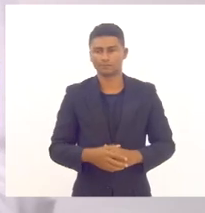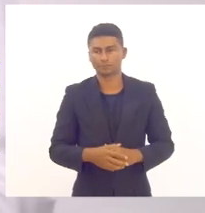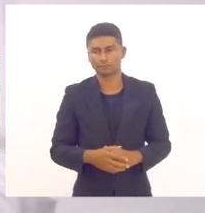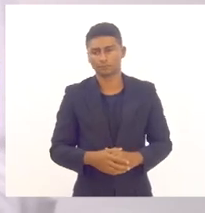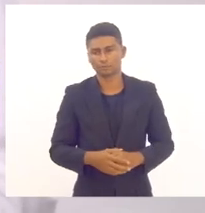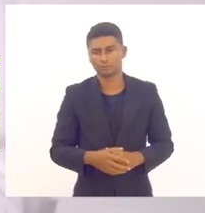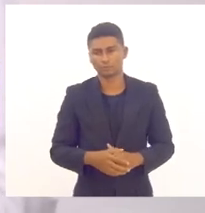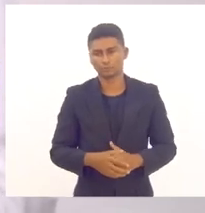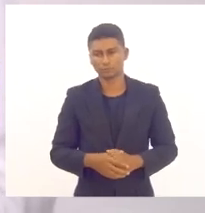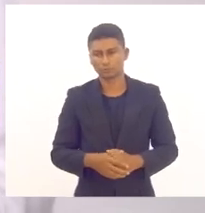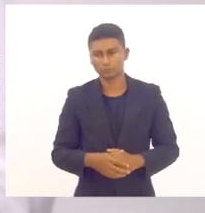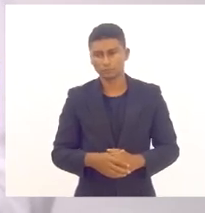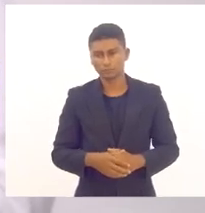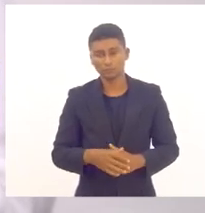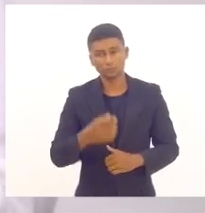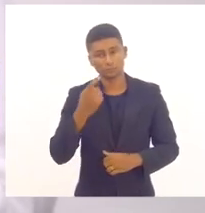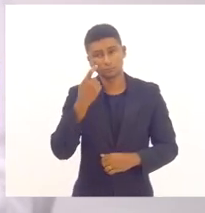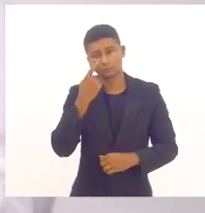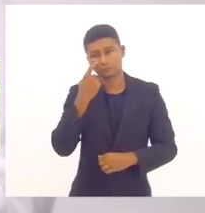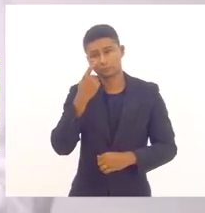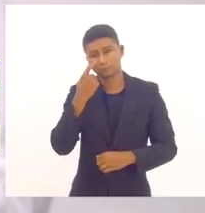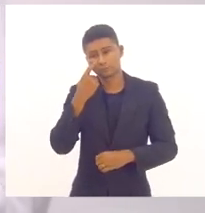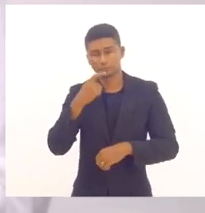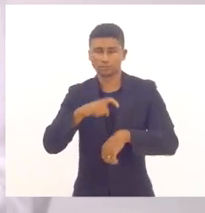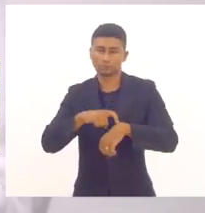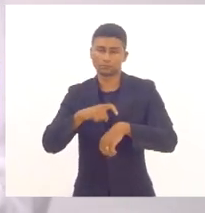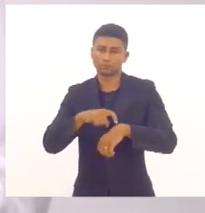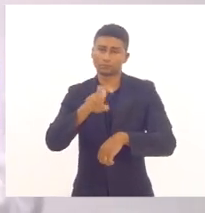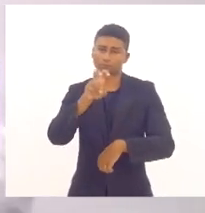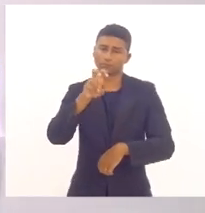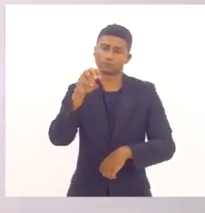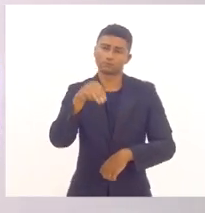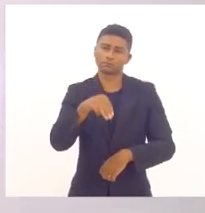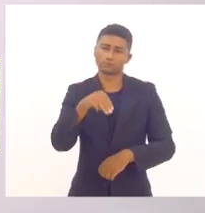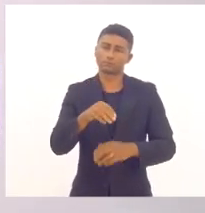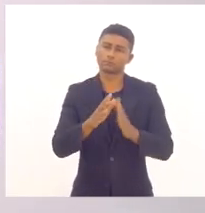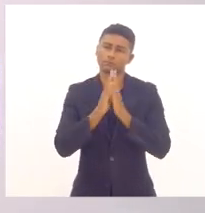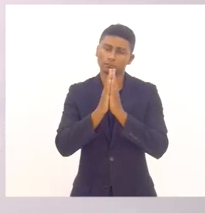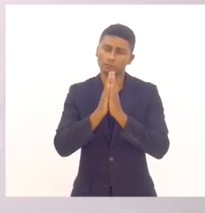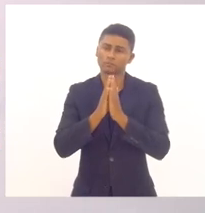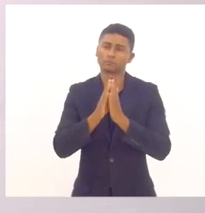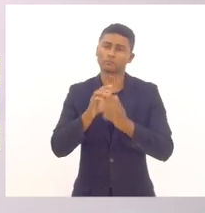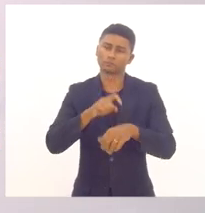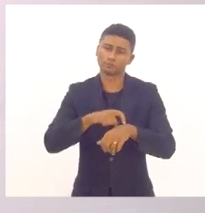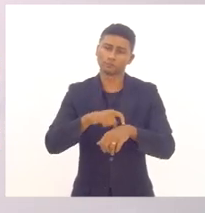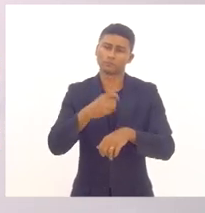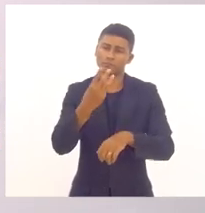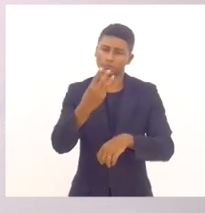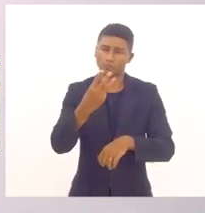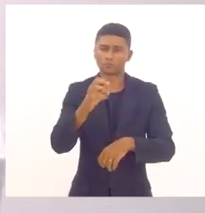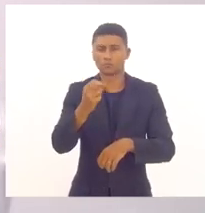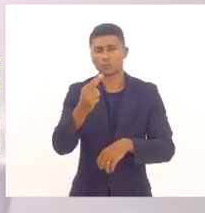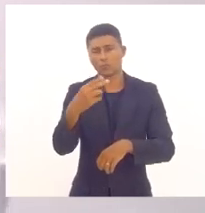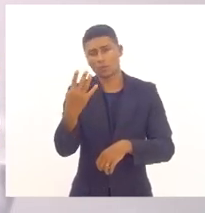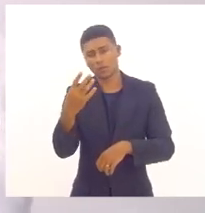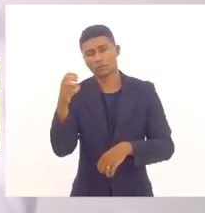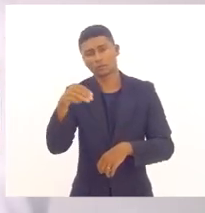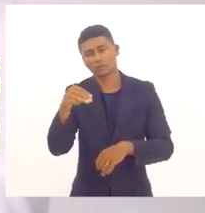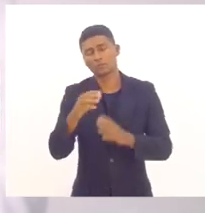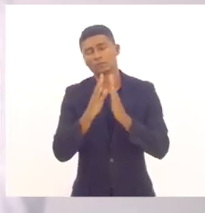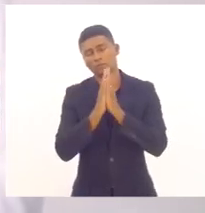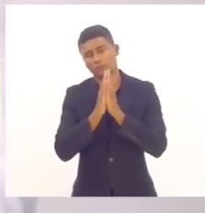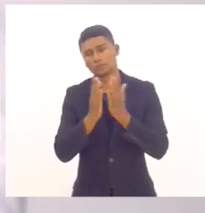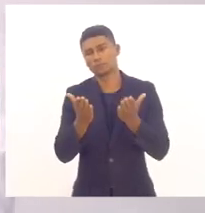seja no máximo 5 minutos para cada um. Quem puder falar em 3 ou 4, melhor. E